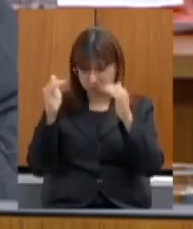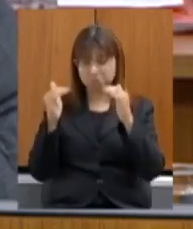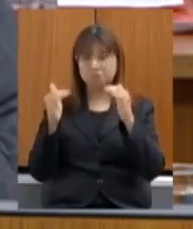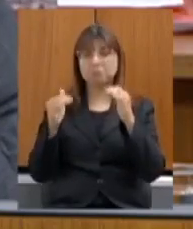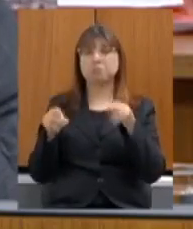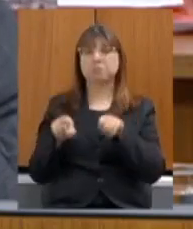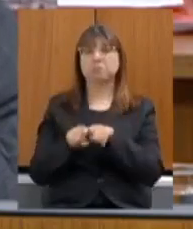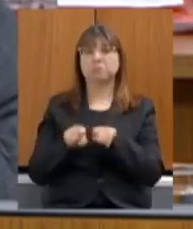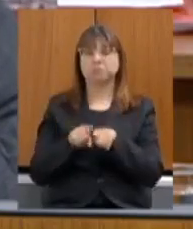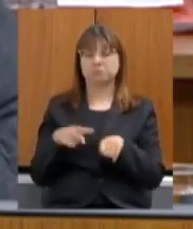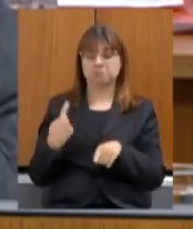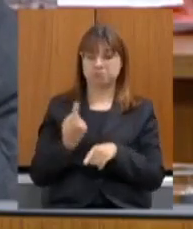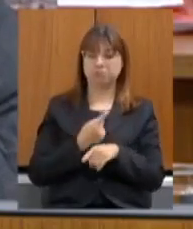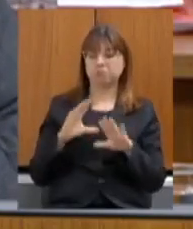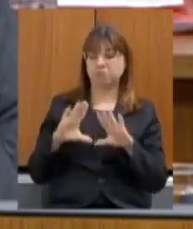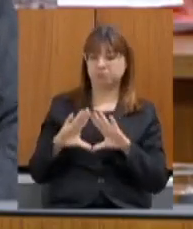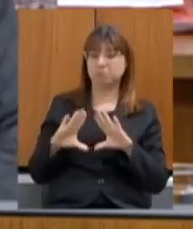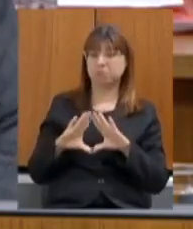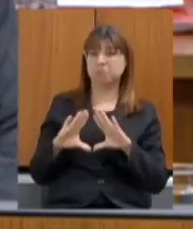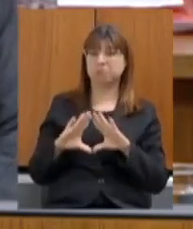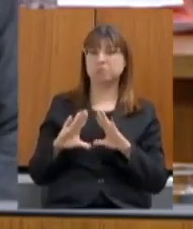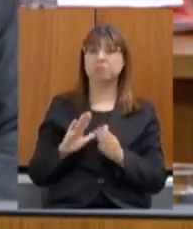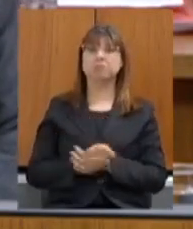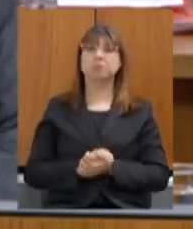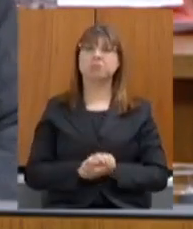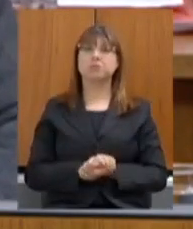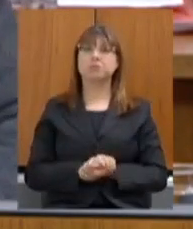também por esta casa, sabemos nós.